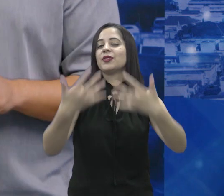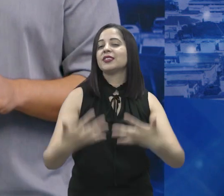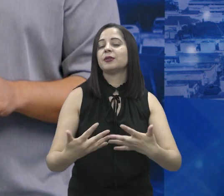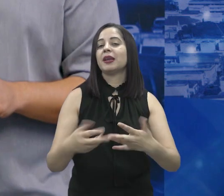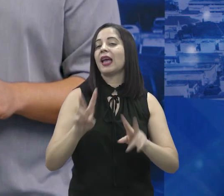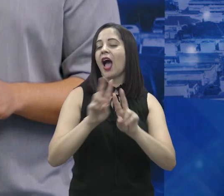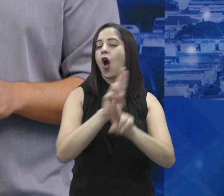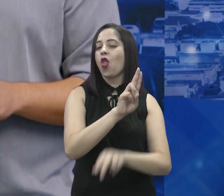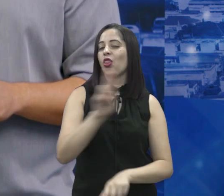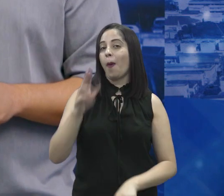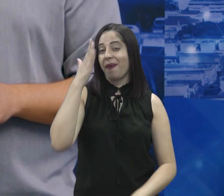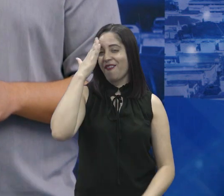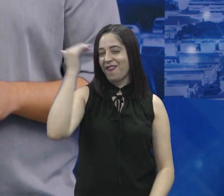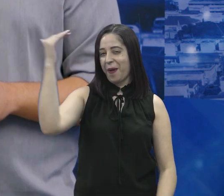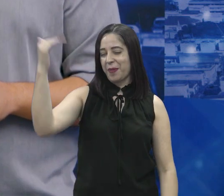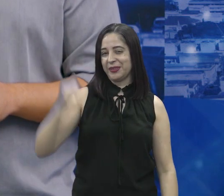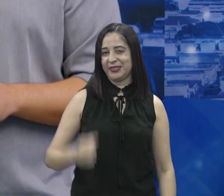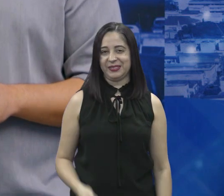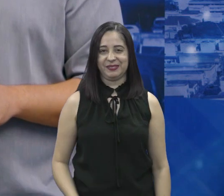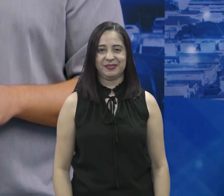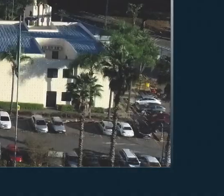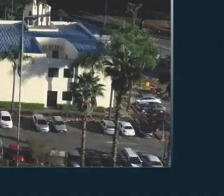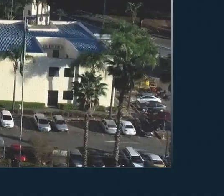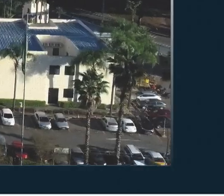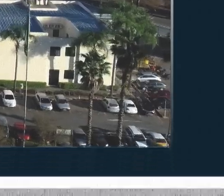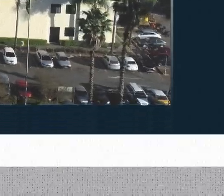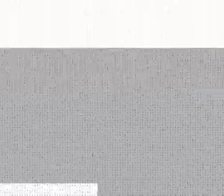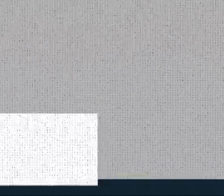quadro Nomes da Cidade. Até daqui a pouco.